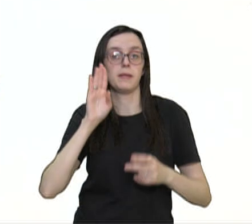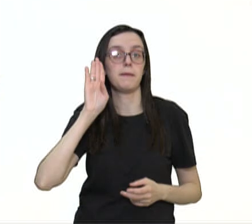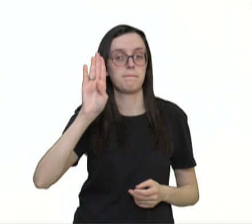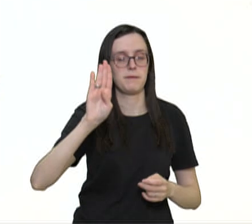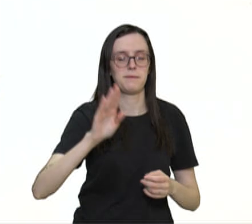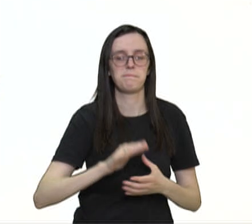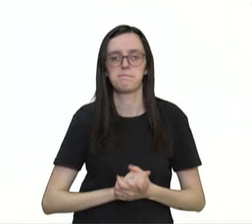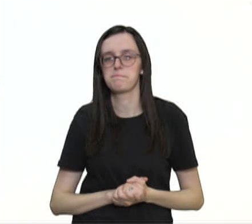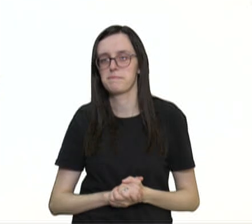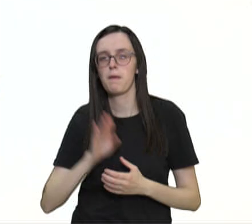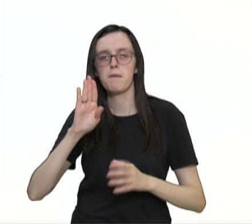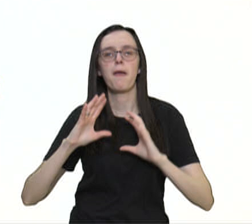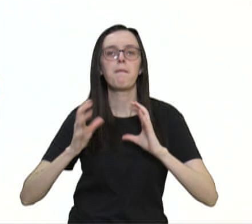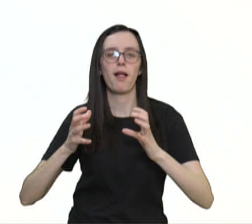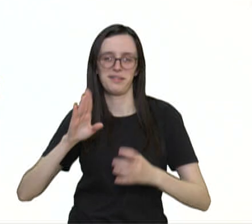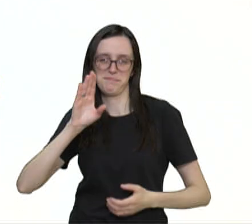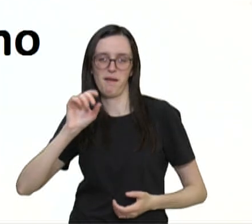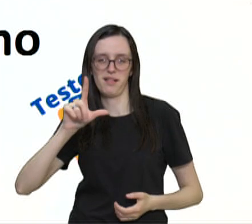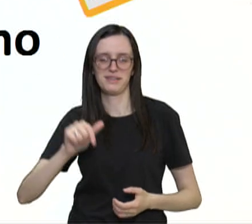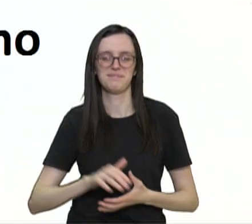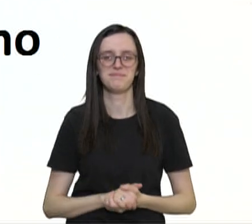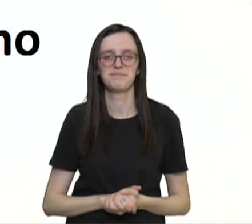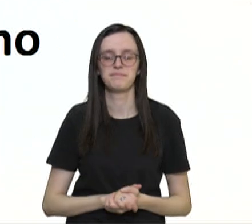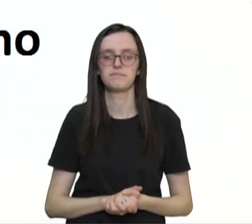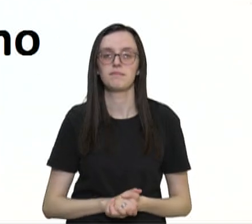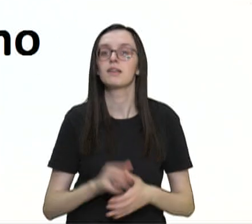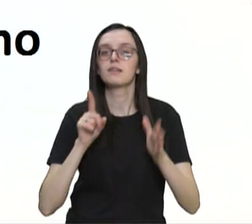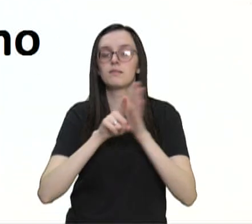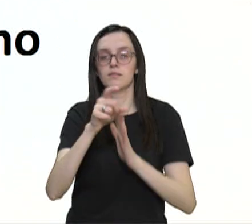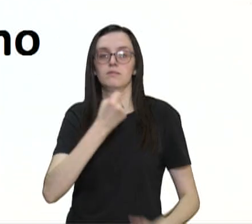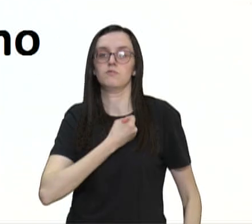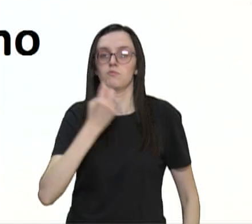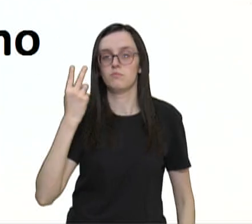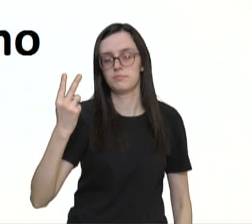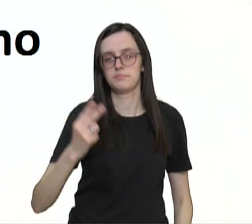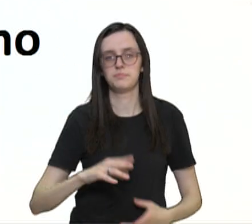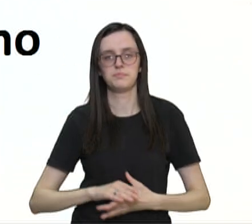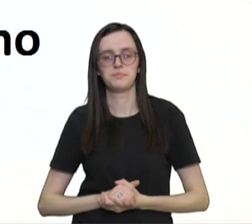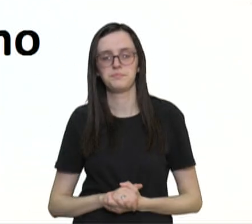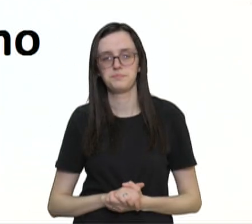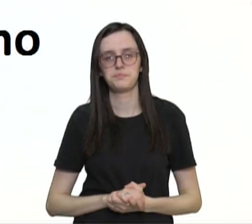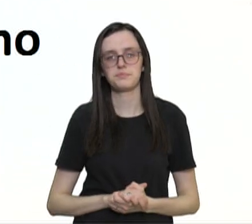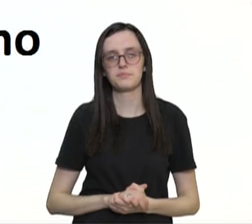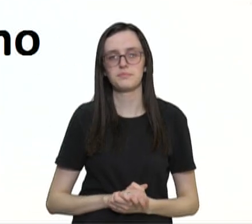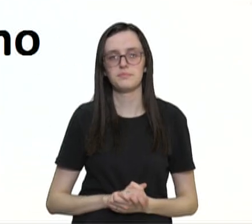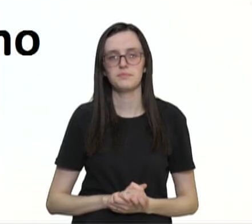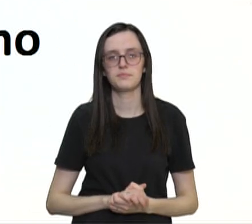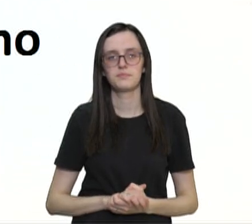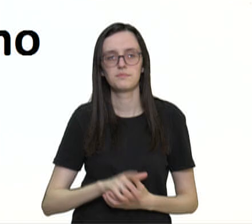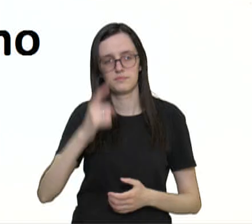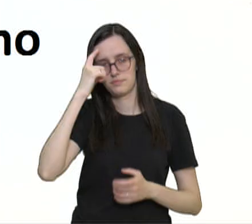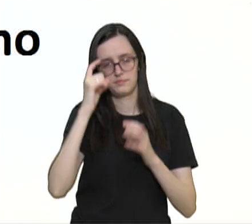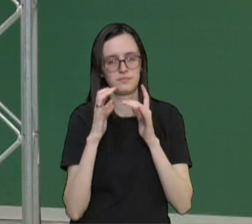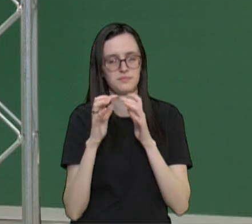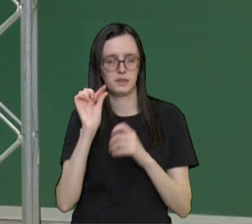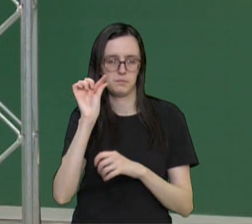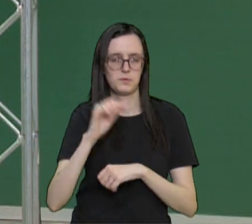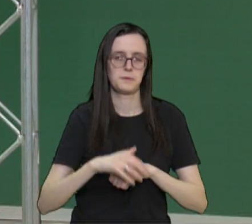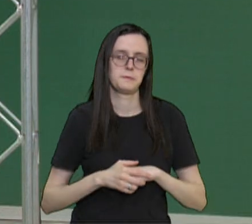B de bola, né? Questão 2. Para pensar também um pouquinho,